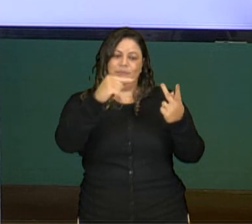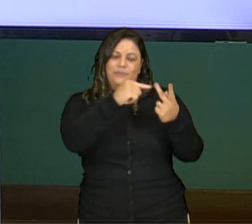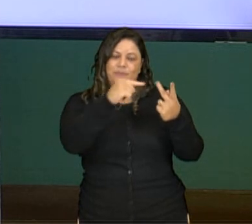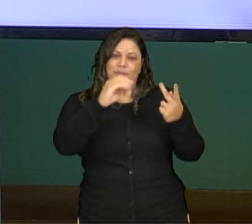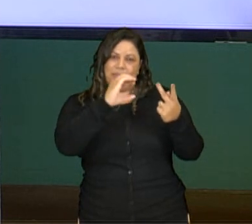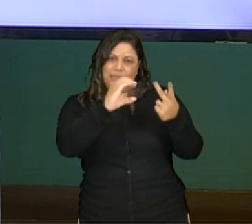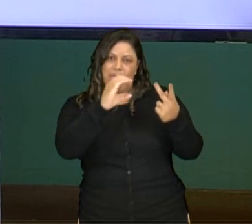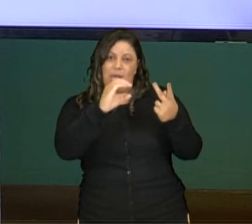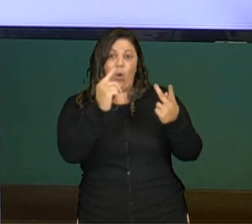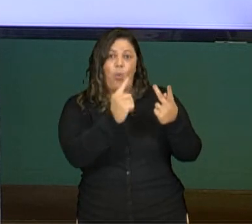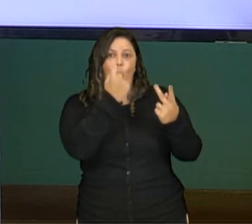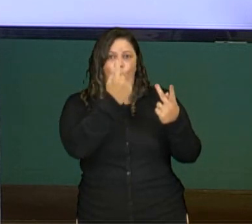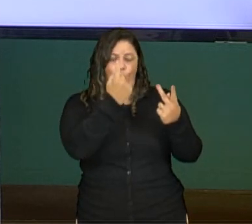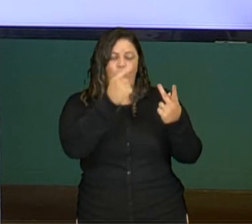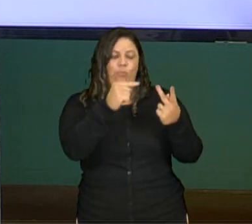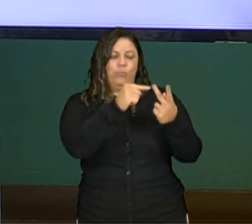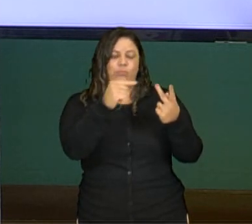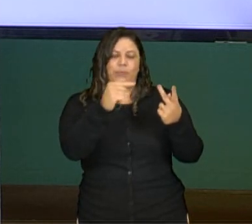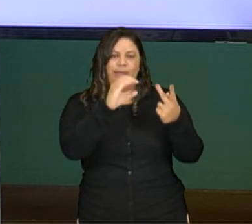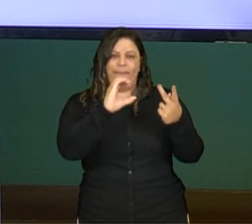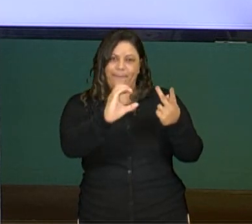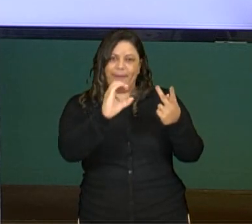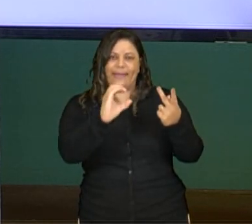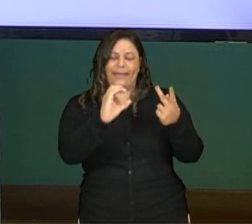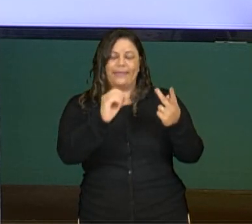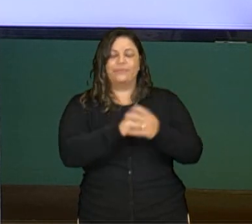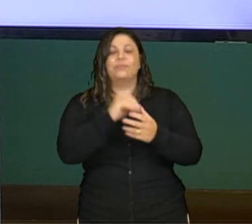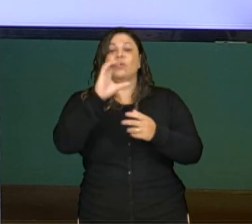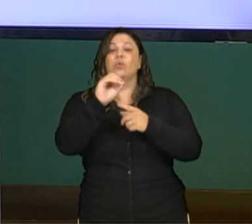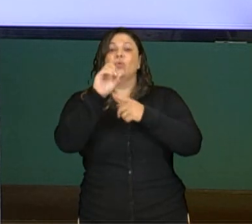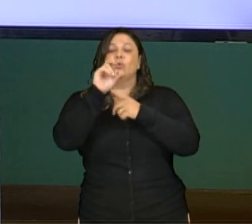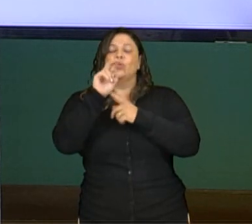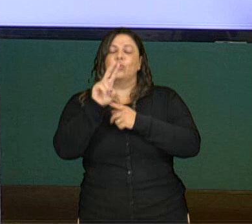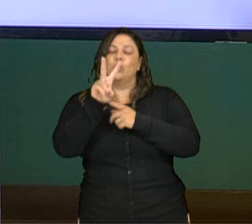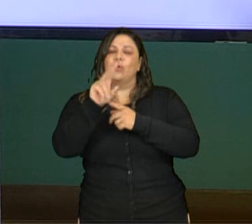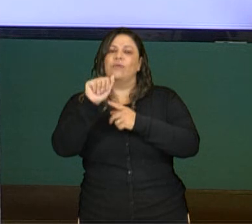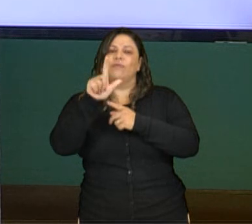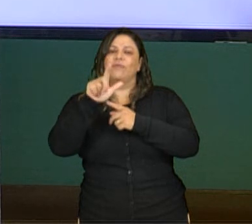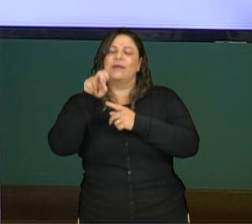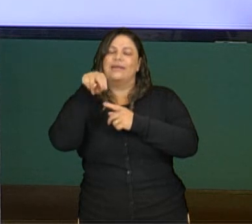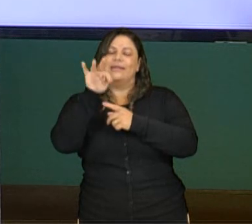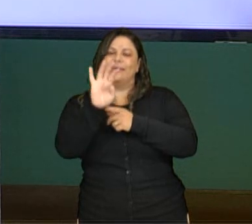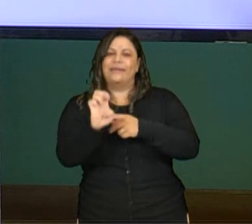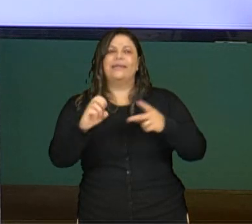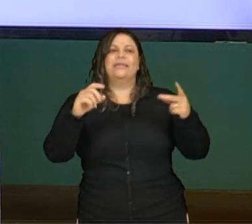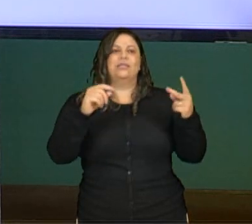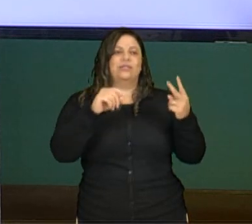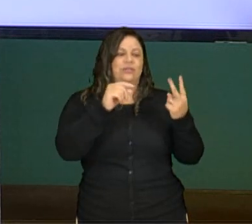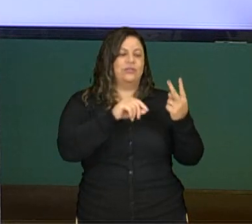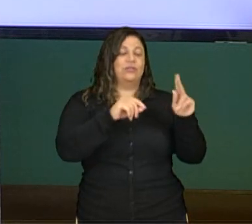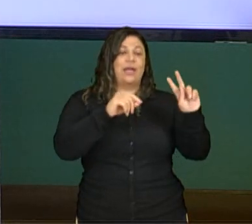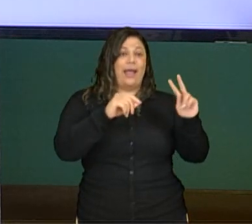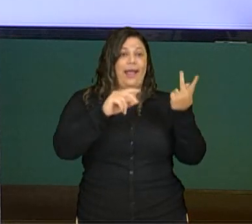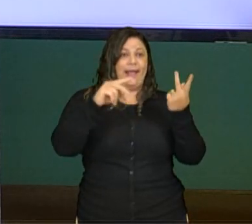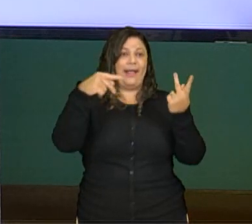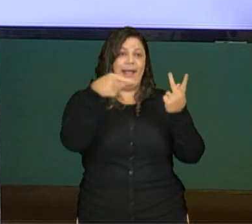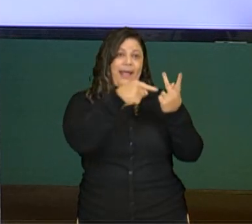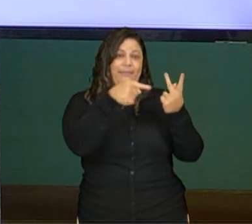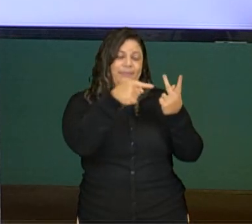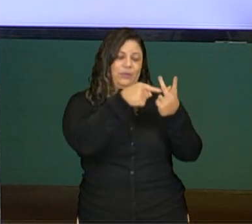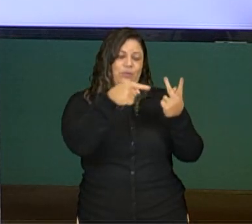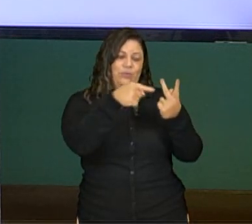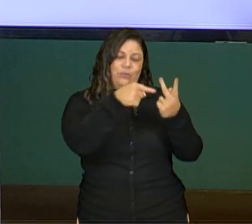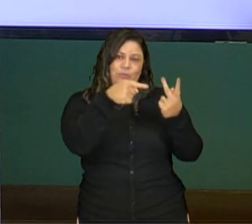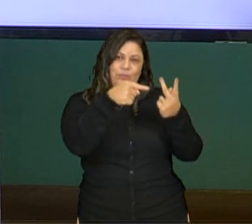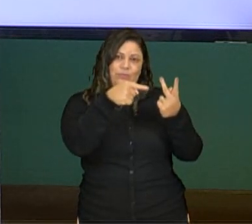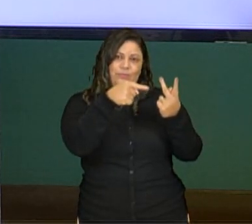ligações químicas covalentes, moleculares, elas são representadas por um traço. Então, observe aqui.